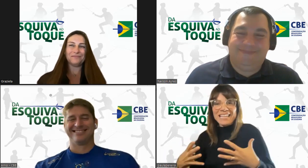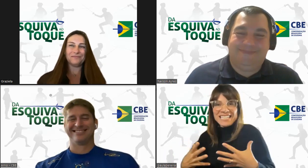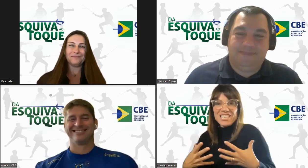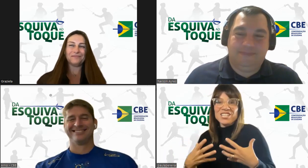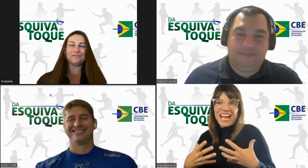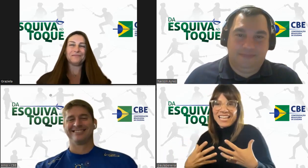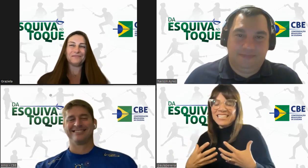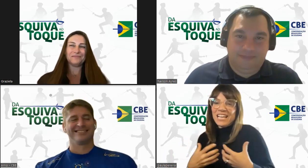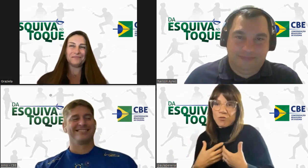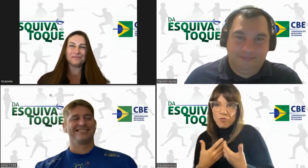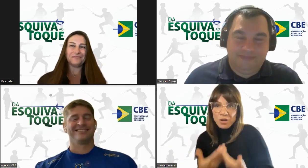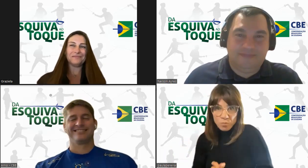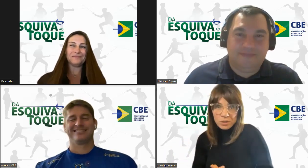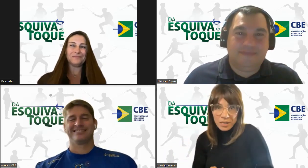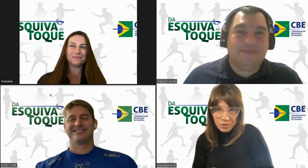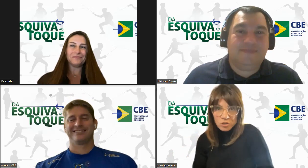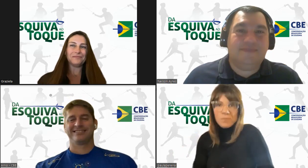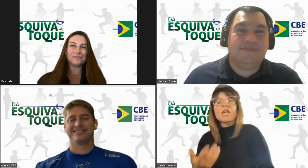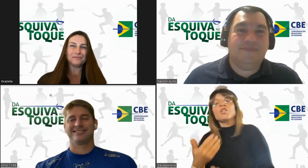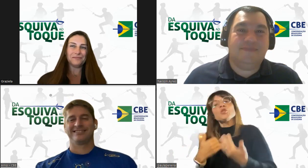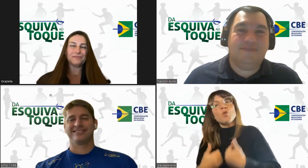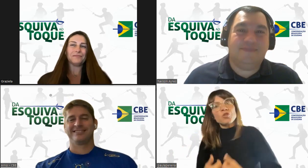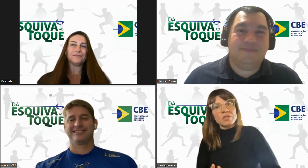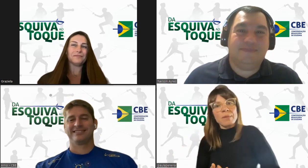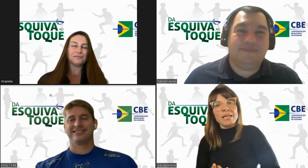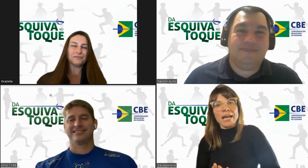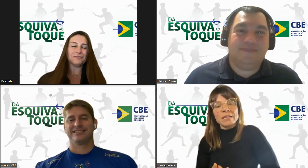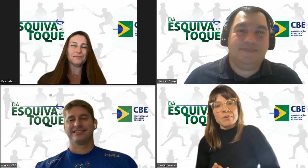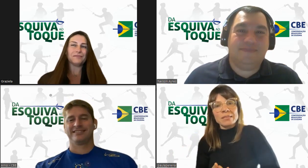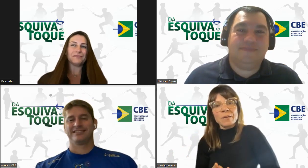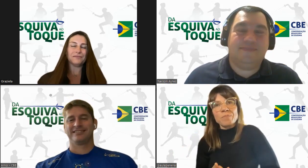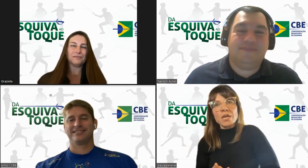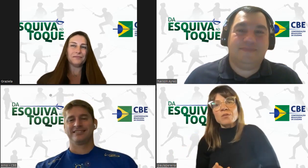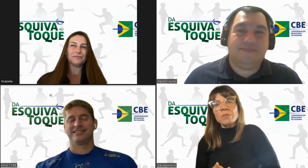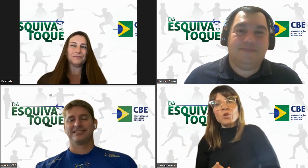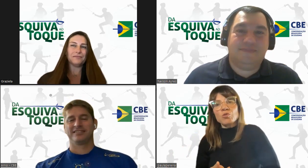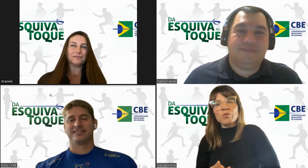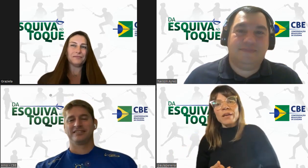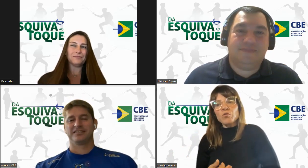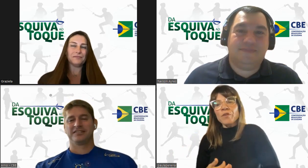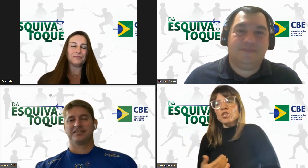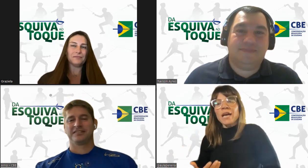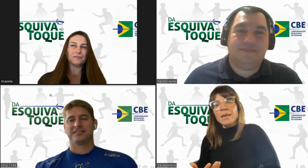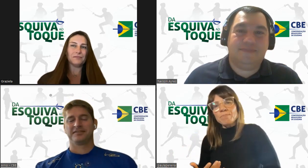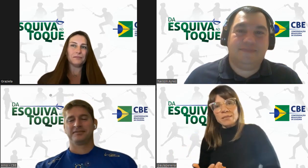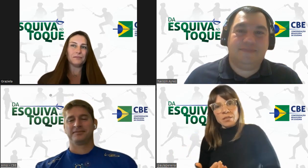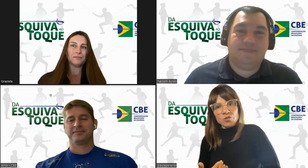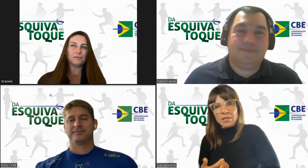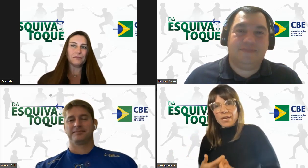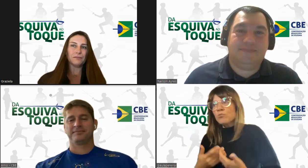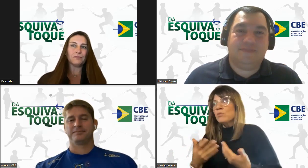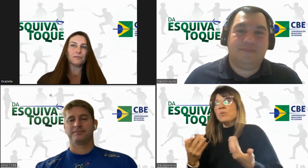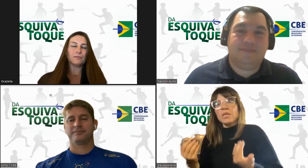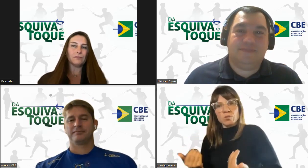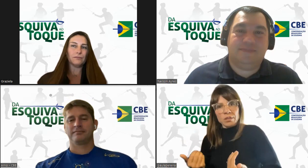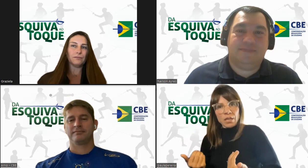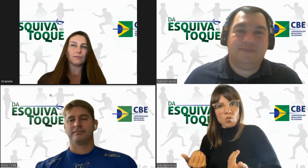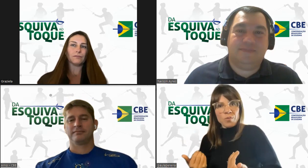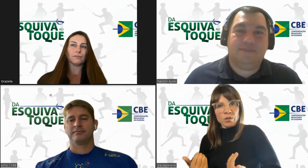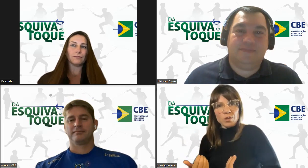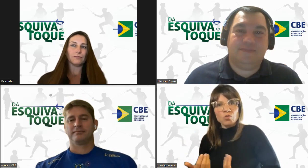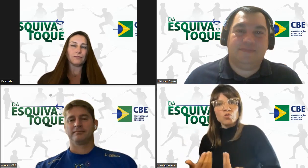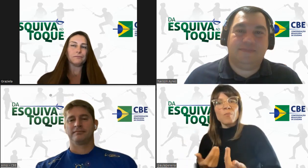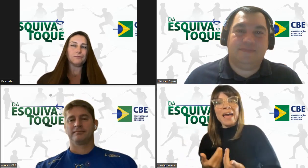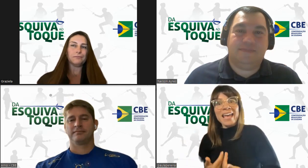de uma forma até exagerada né que foi importante e a gente pode trabalhar então assim sempre digo não é que tu vai chegar em pista dizendo e